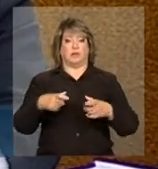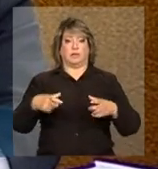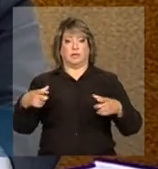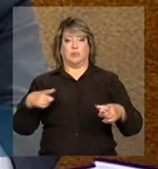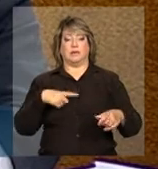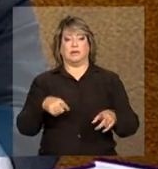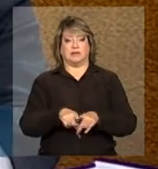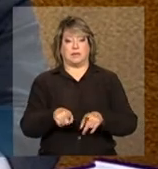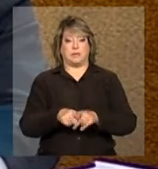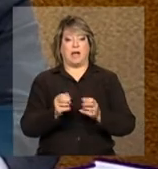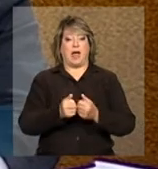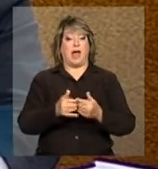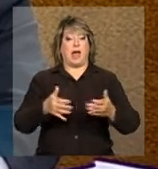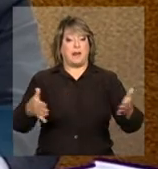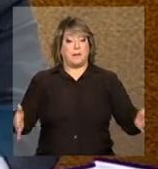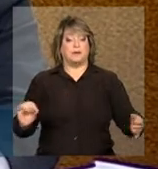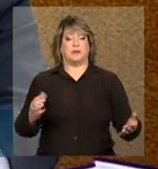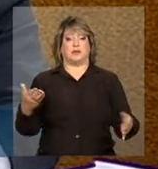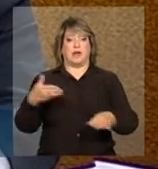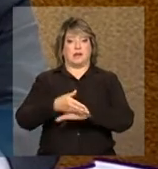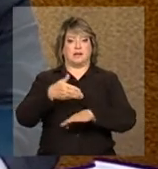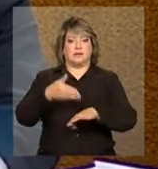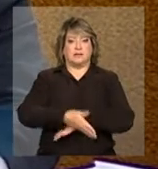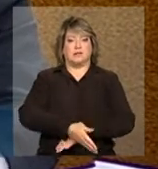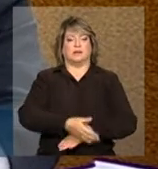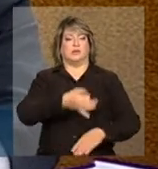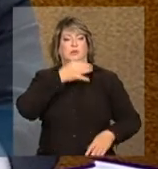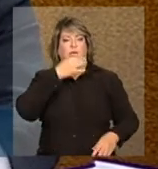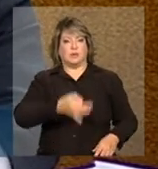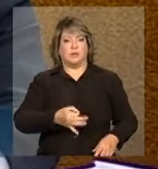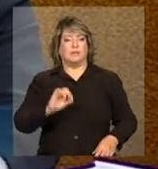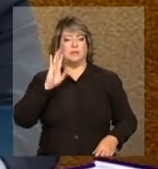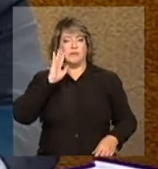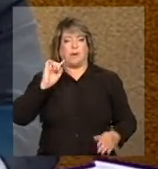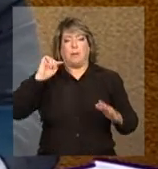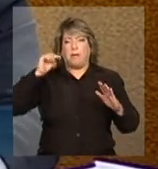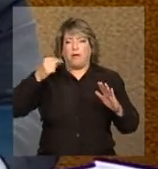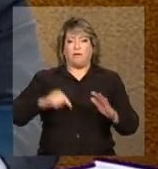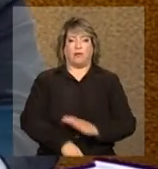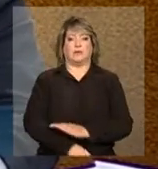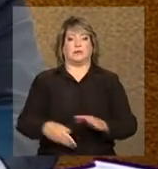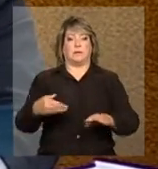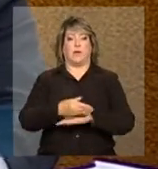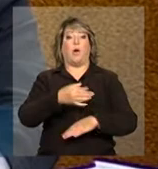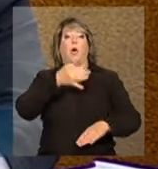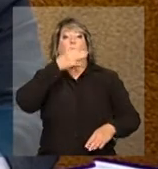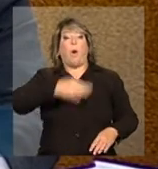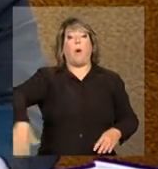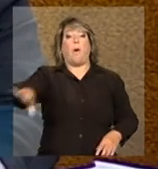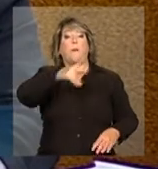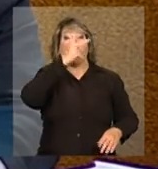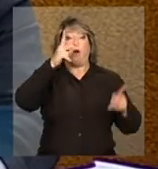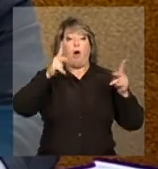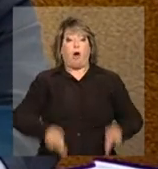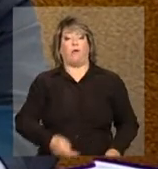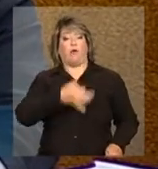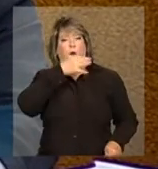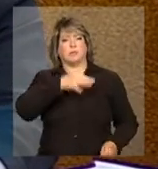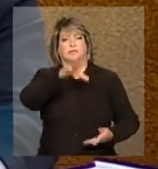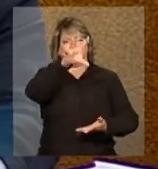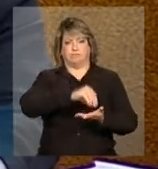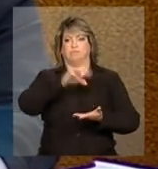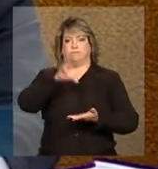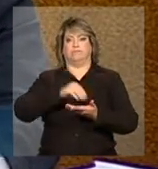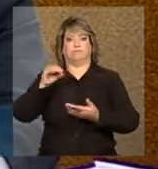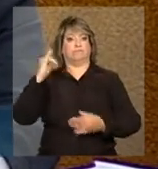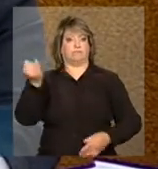e de abertura de canais de participação cada vez maiores, com intensa participação popular na definição dos rumos do país.